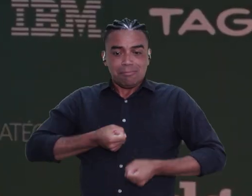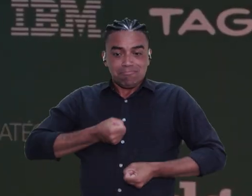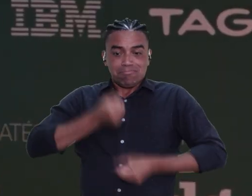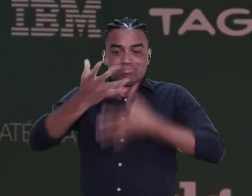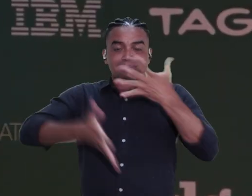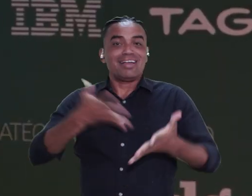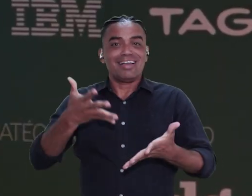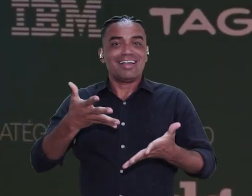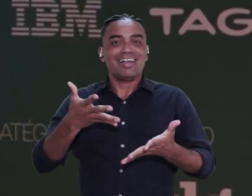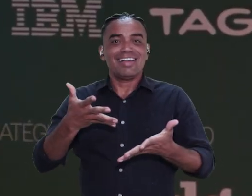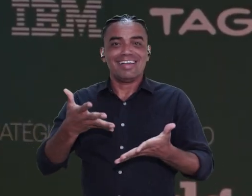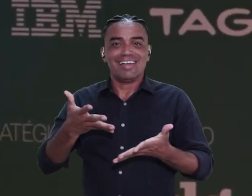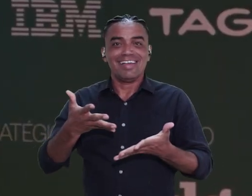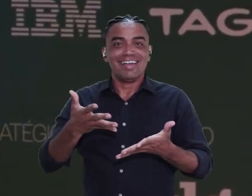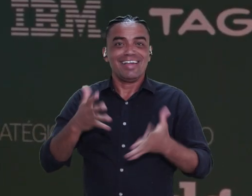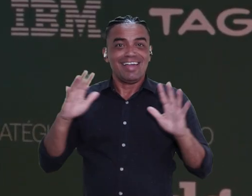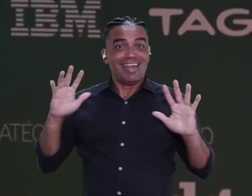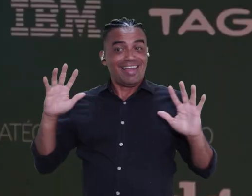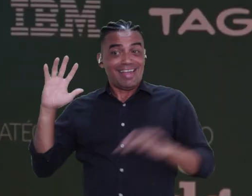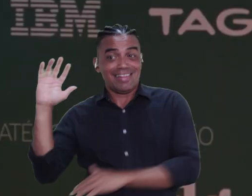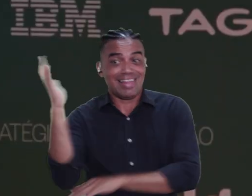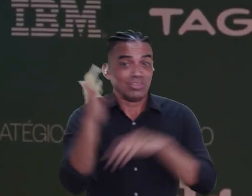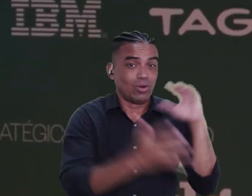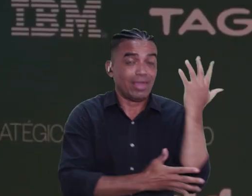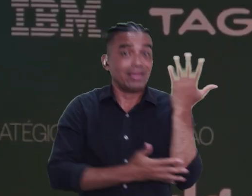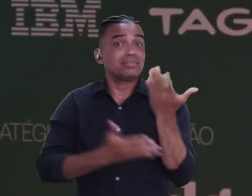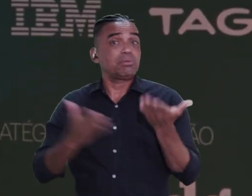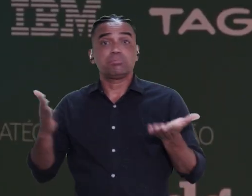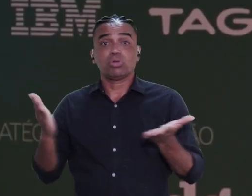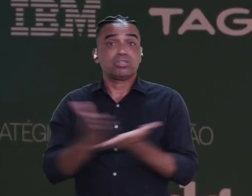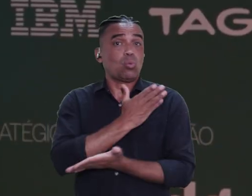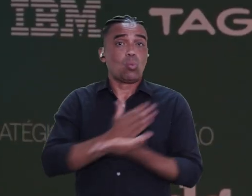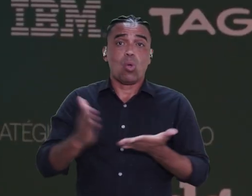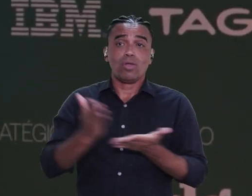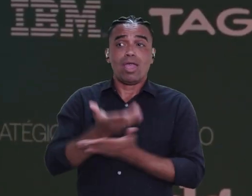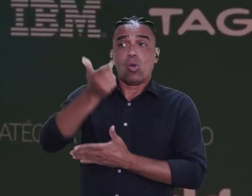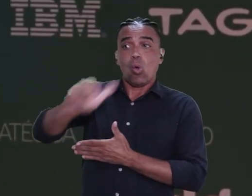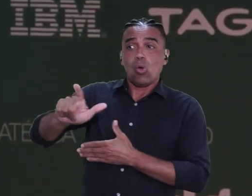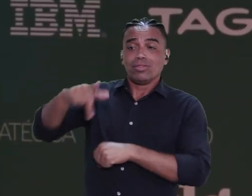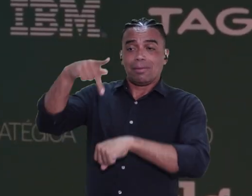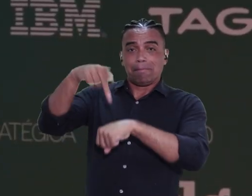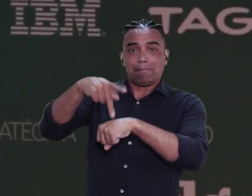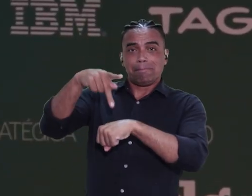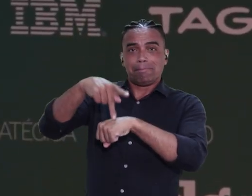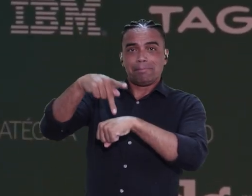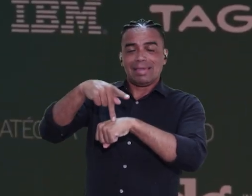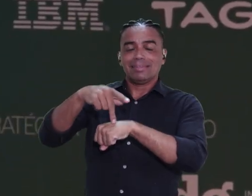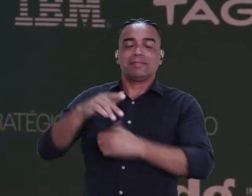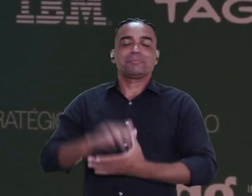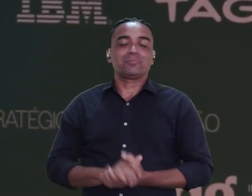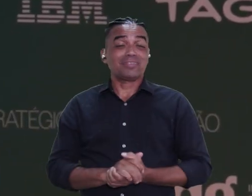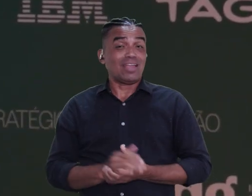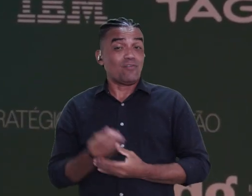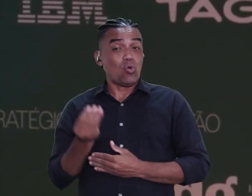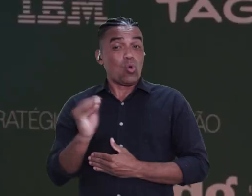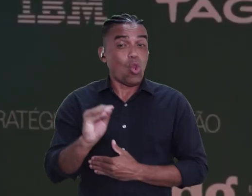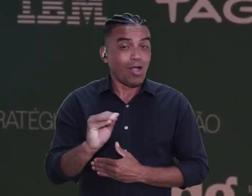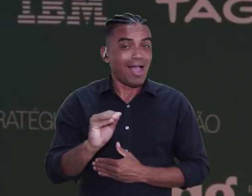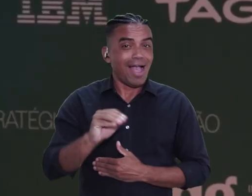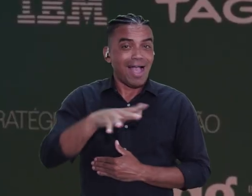manifestação da natureza, como esse recurso, mas pode ser qualquer outra pedra. Aí eu vou dar uma pitada